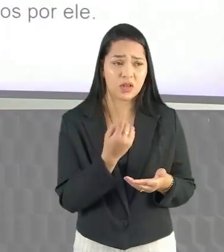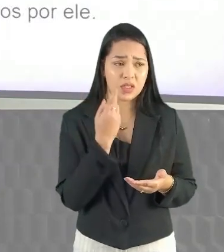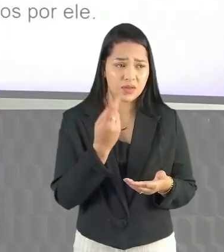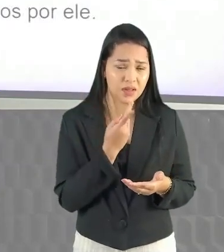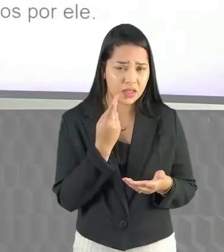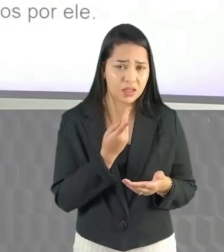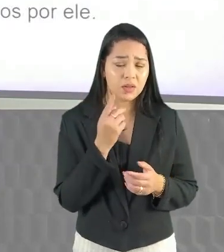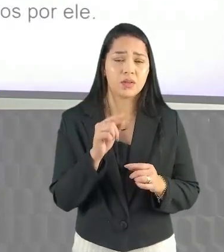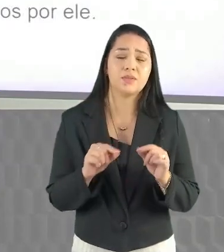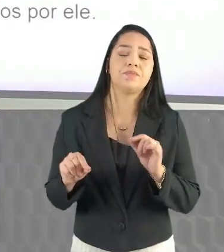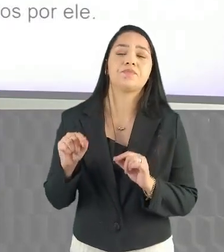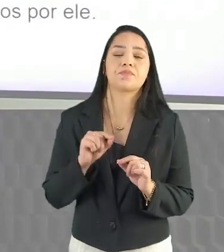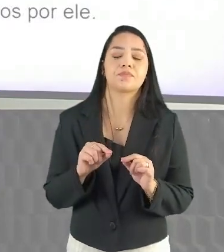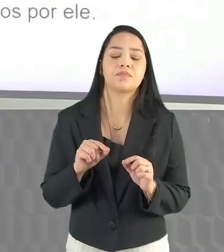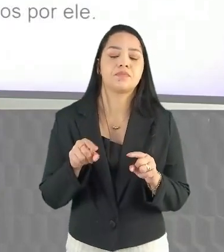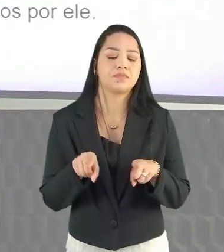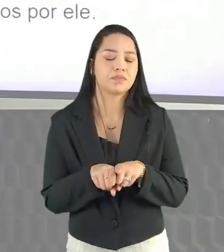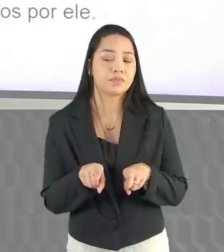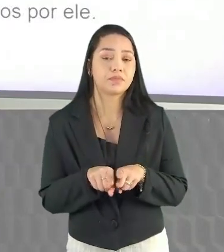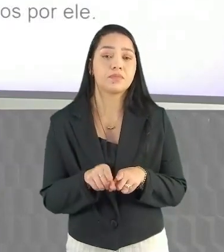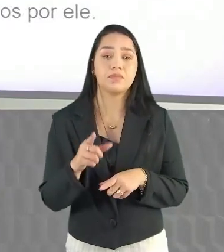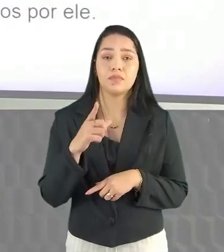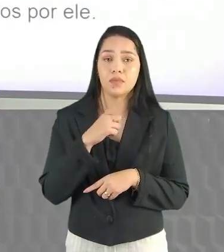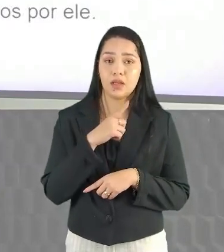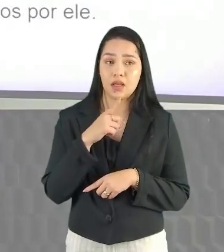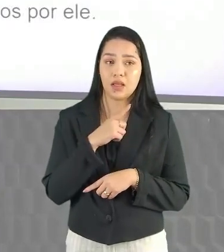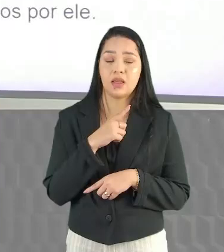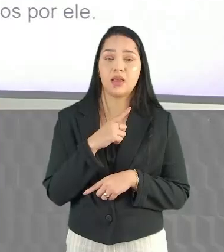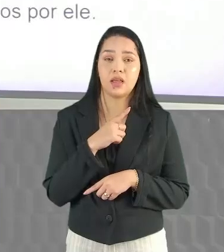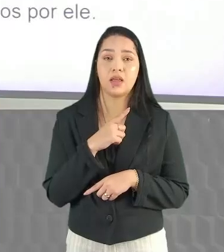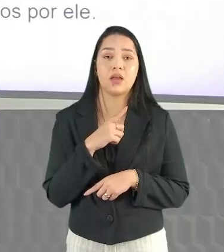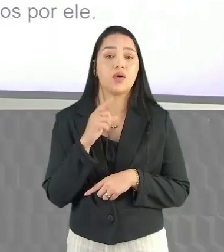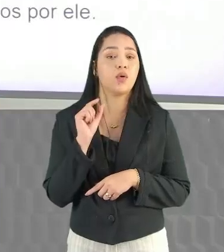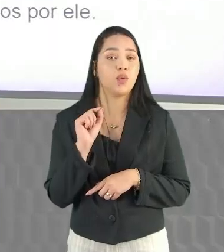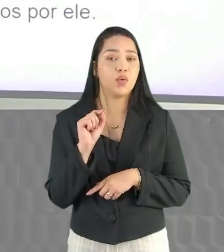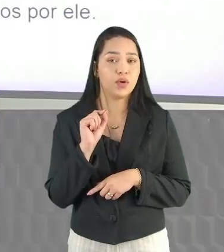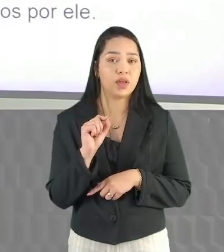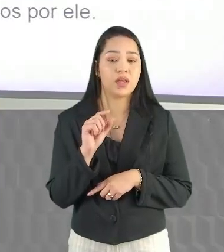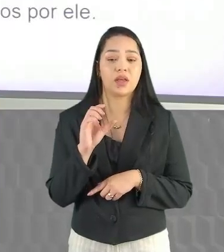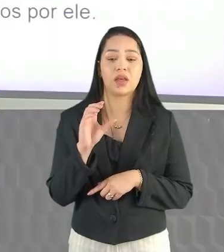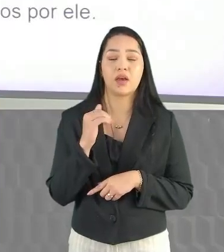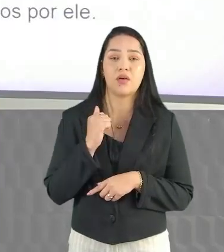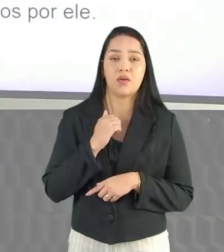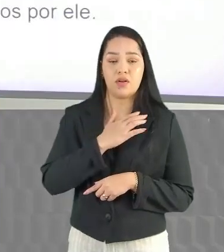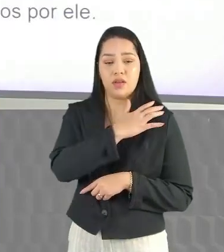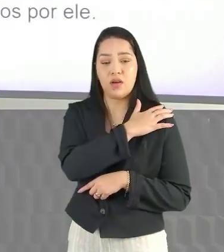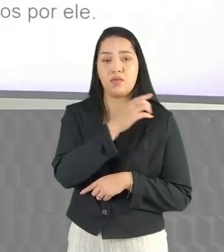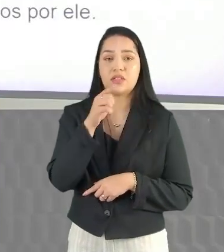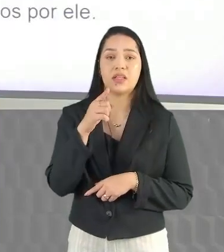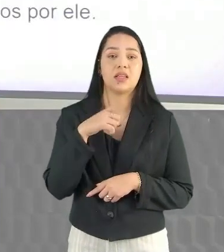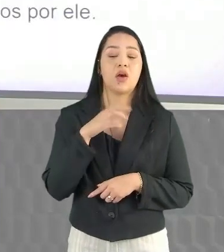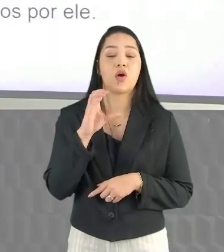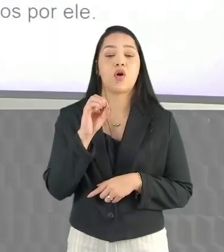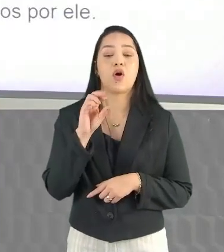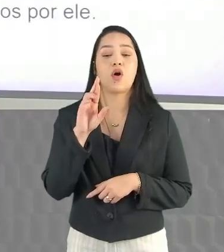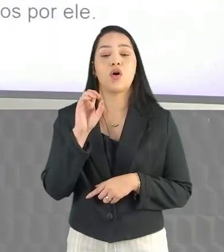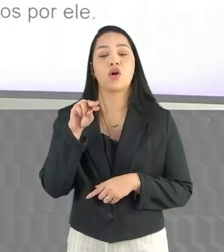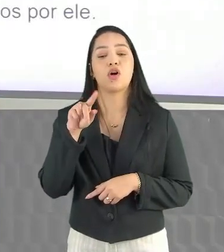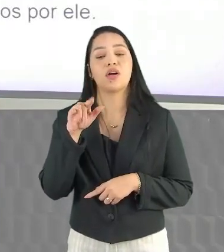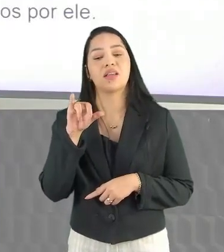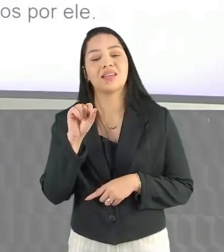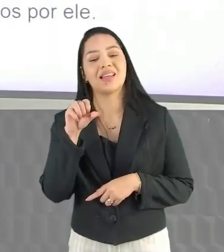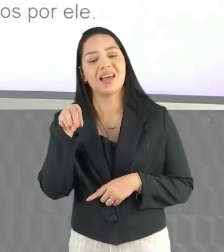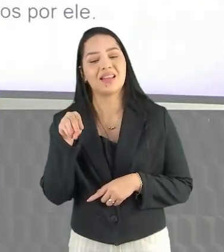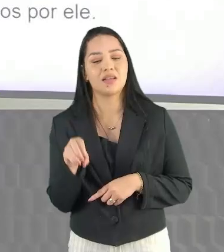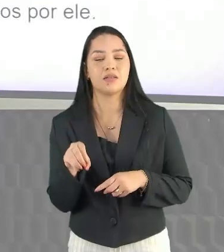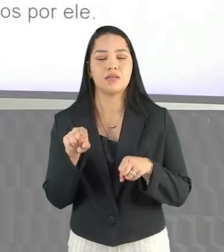Primeira República e nós tínhamos esse personagem que era o coronel, e aí você tem um evento chamado coronelismo, que eram